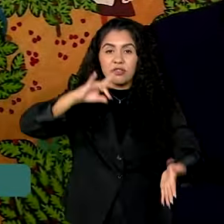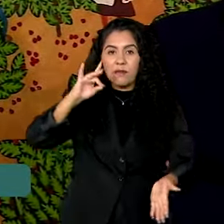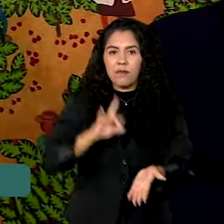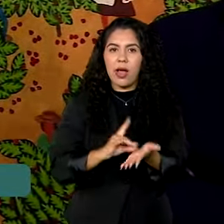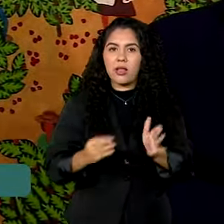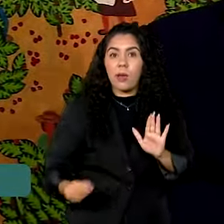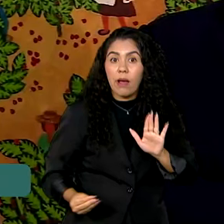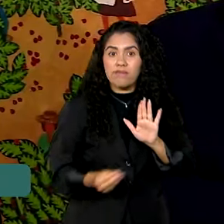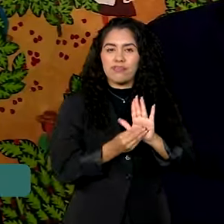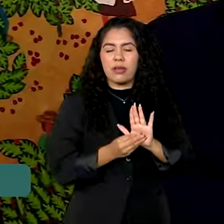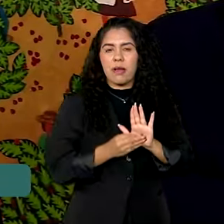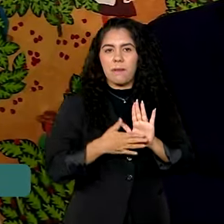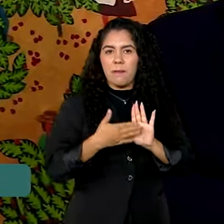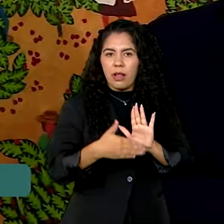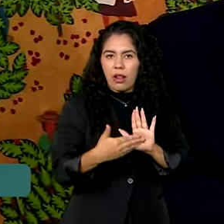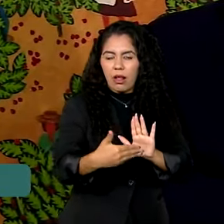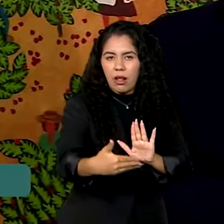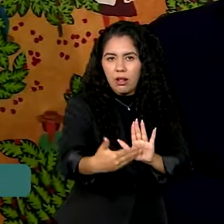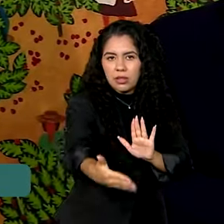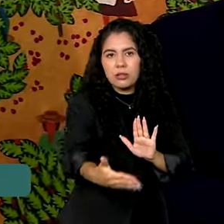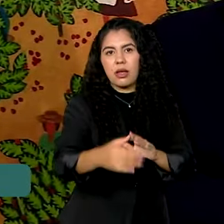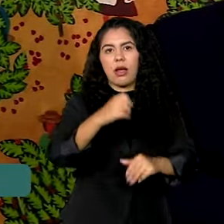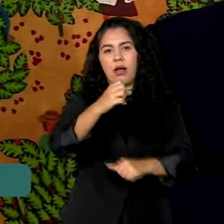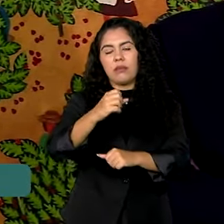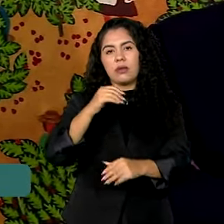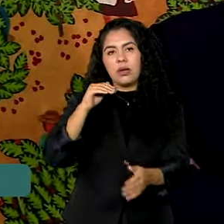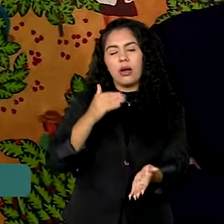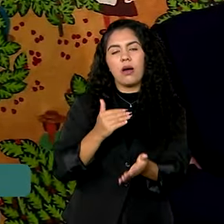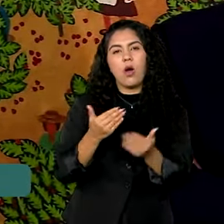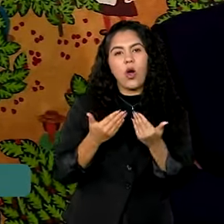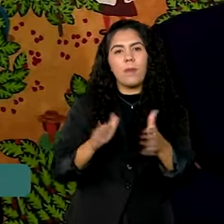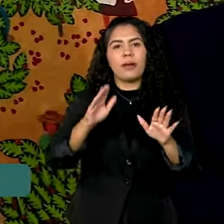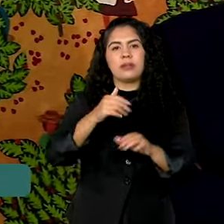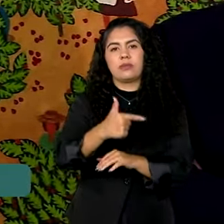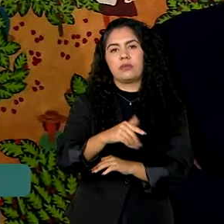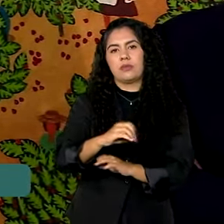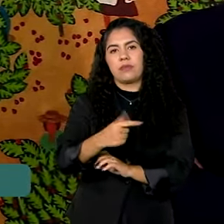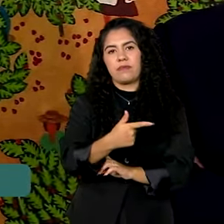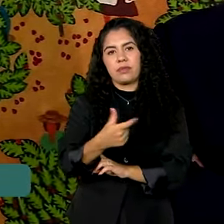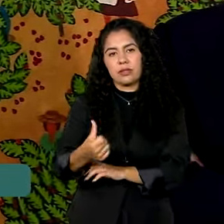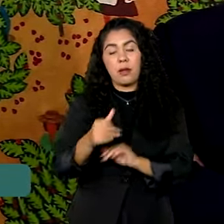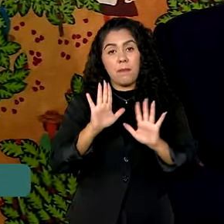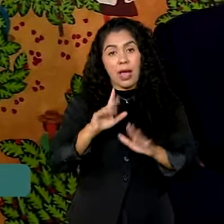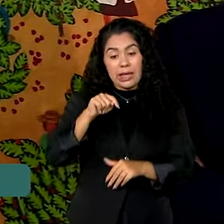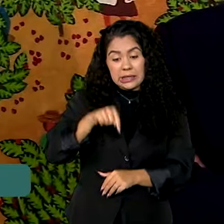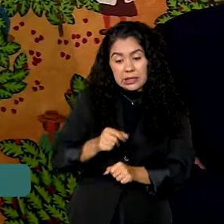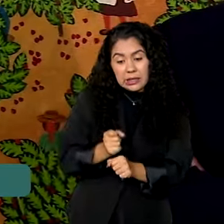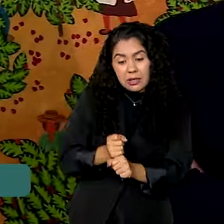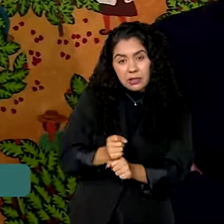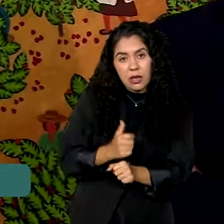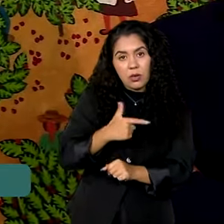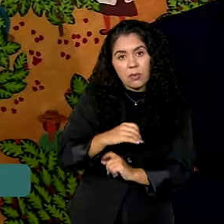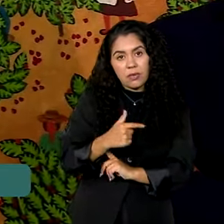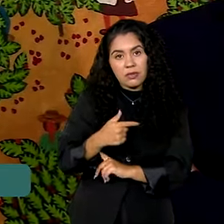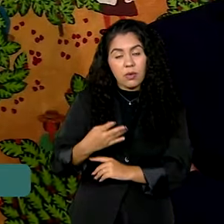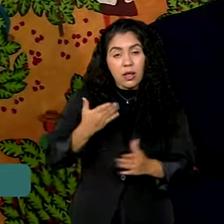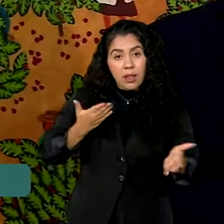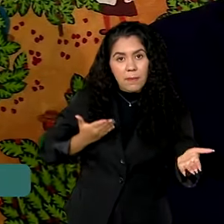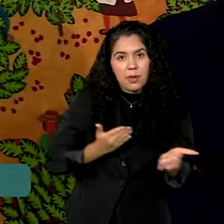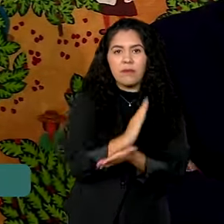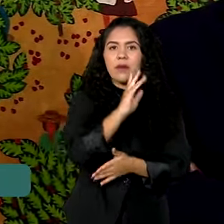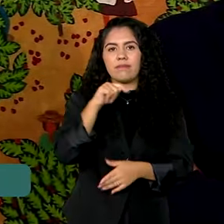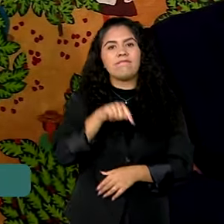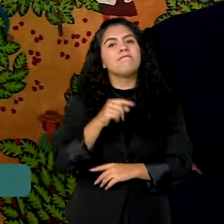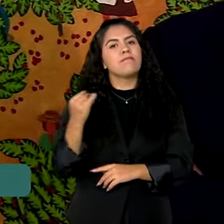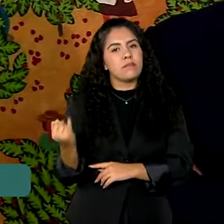né, as ações práticas a partir de 2026, mas a aprovação nesse ano é um gesto importante, na